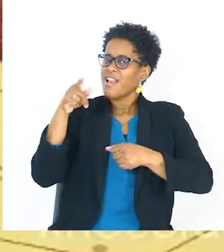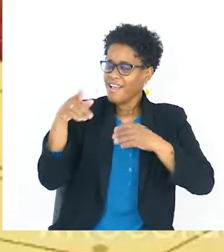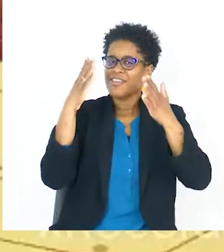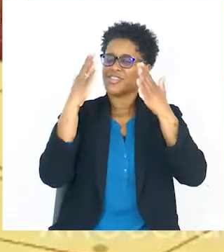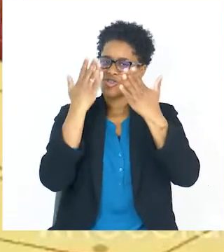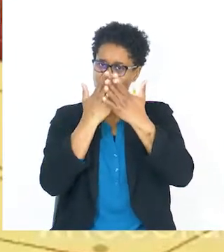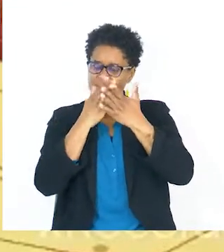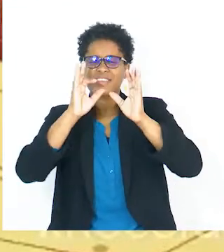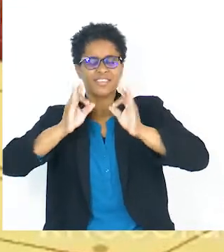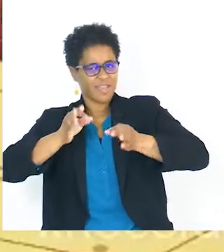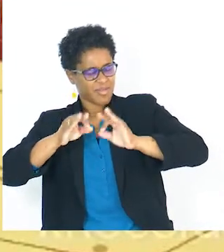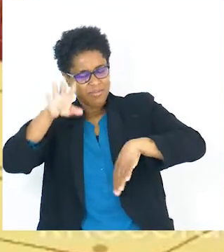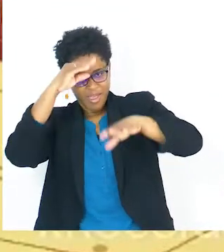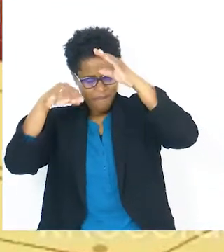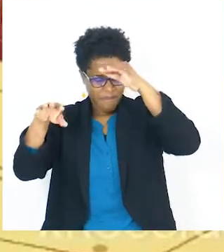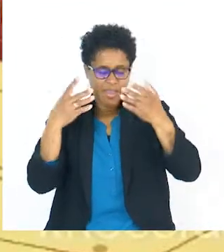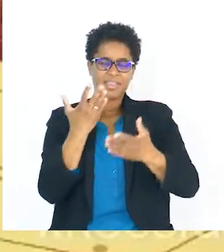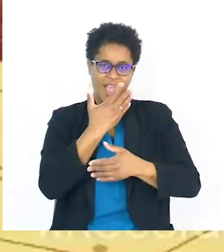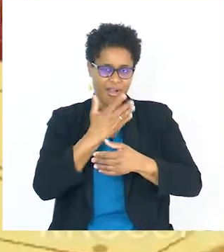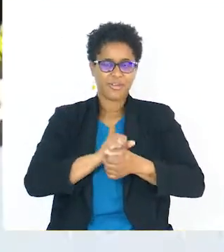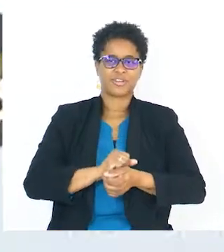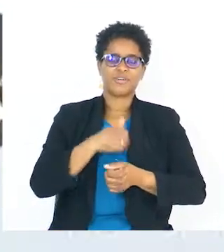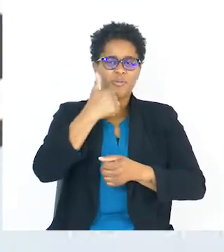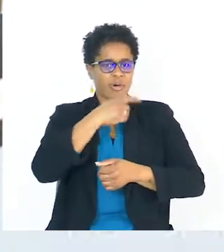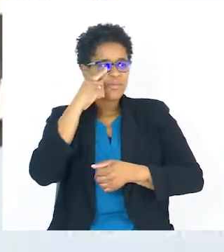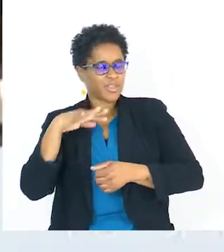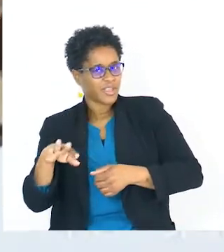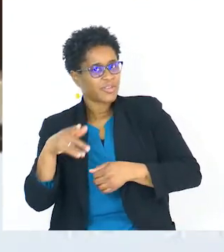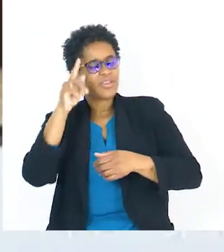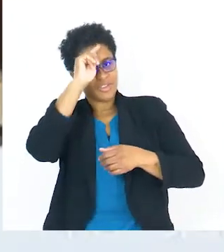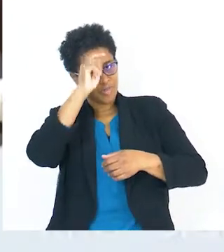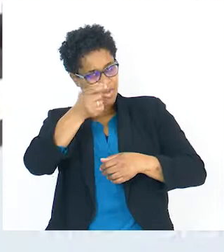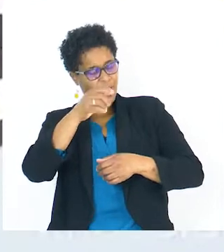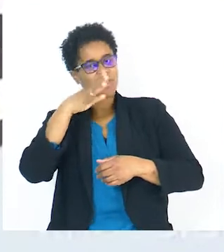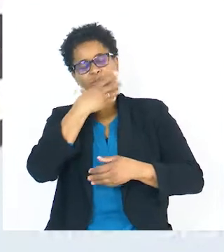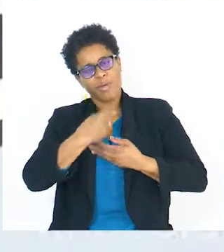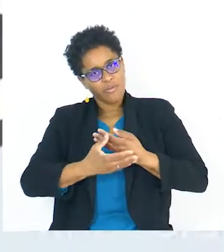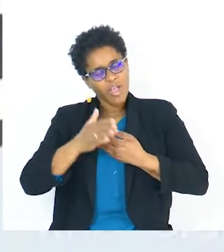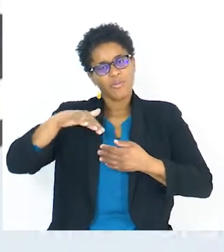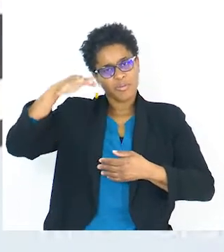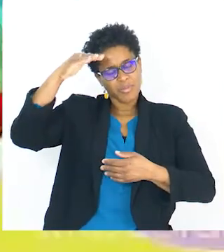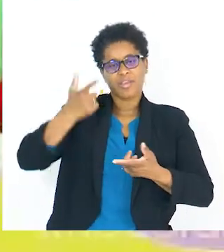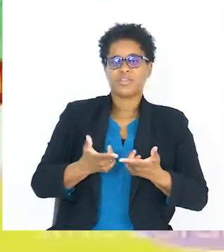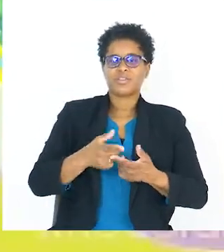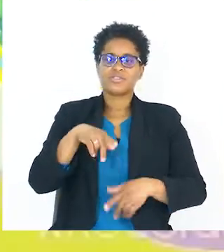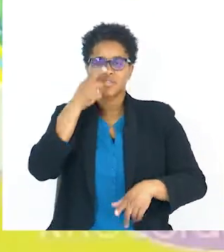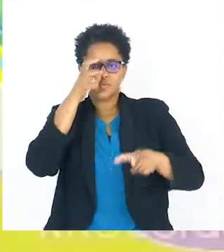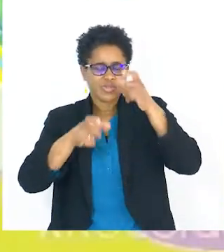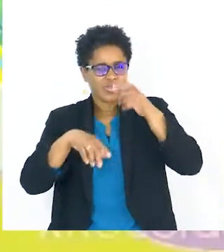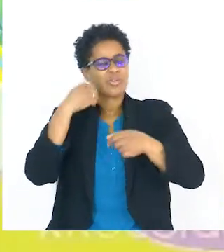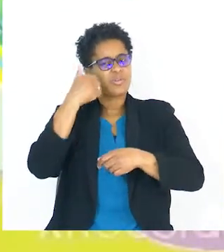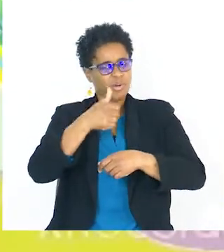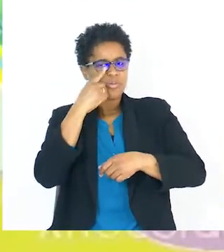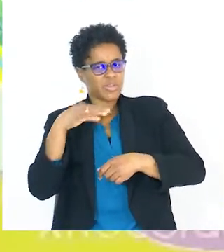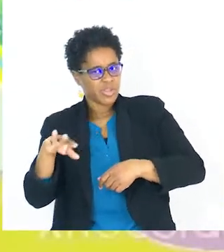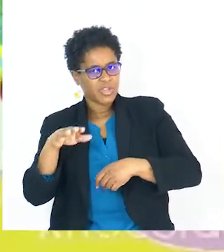na escola aprende sempre a lição. O bom menino respeita os mais velhos. O bom menino